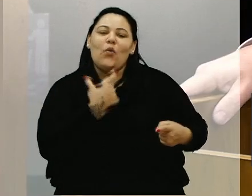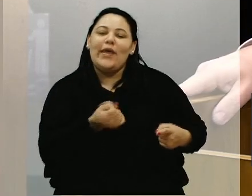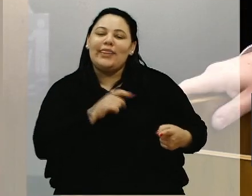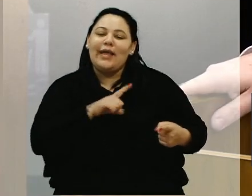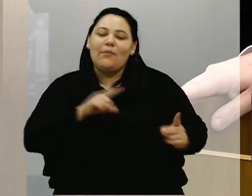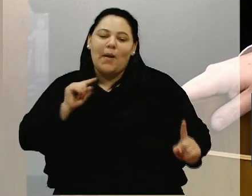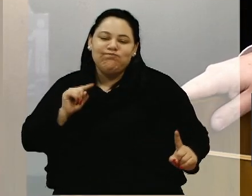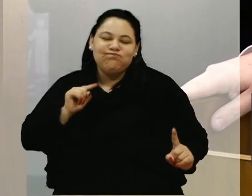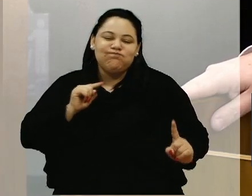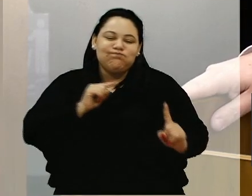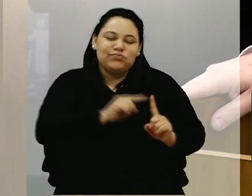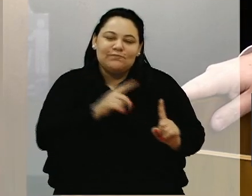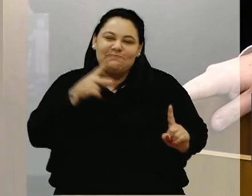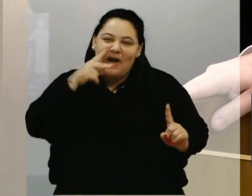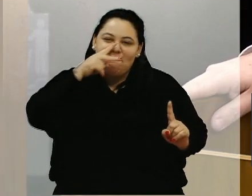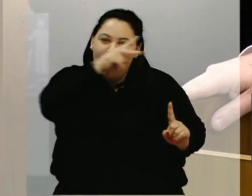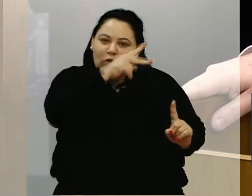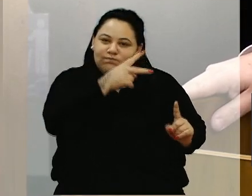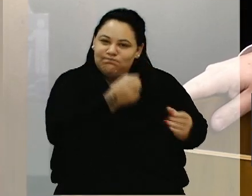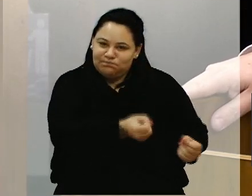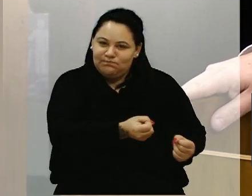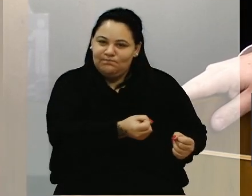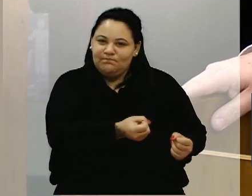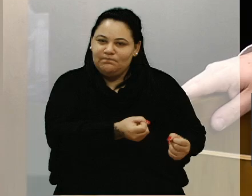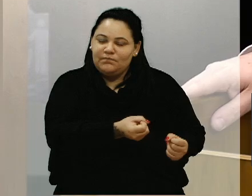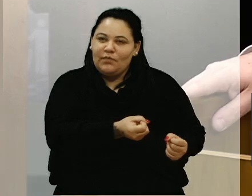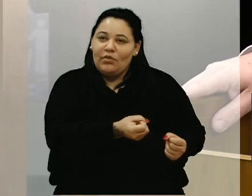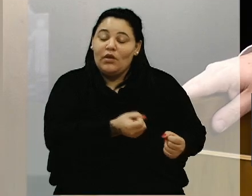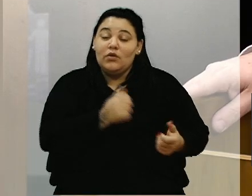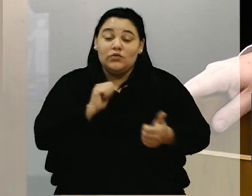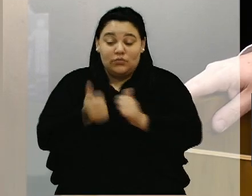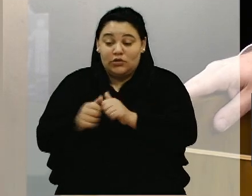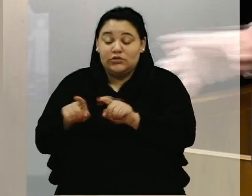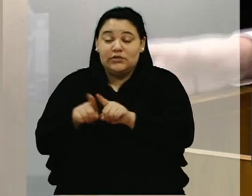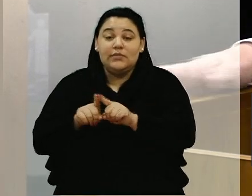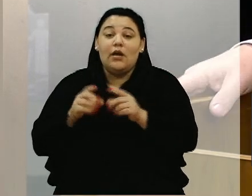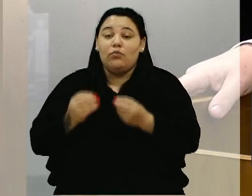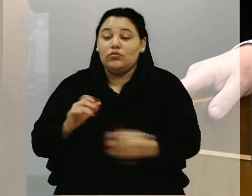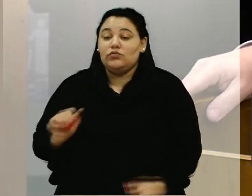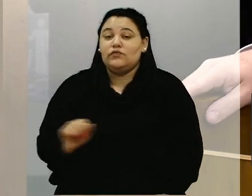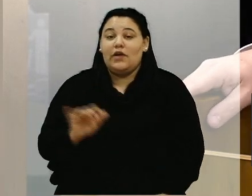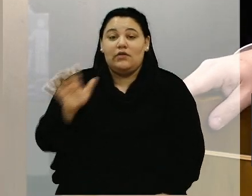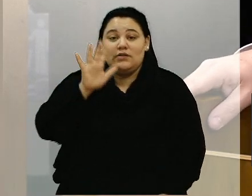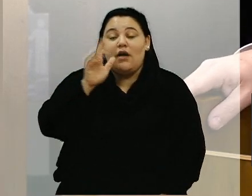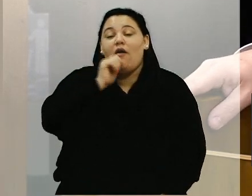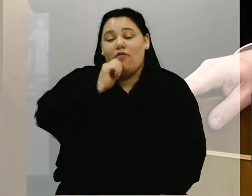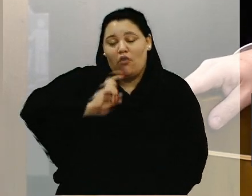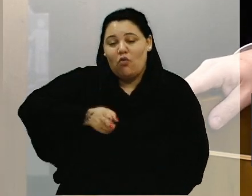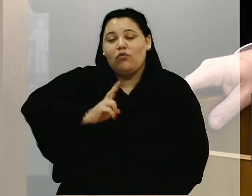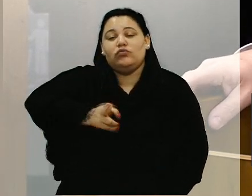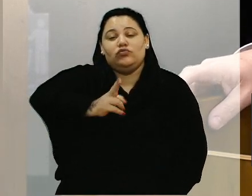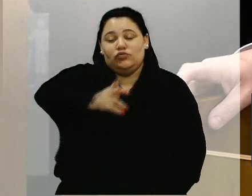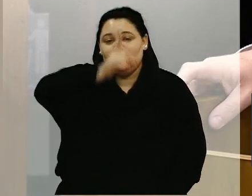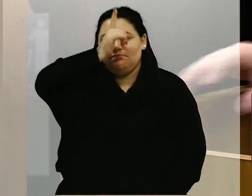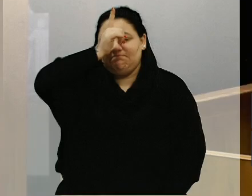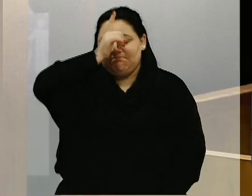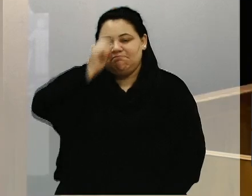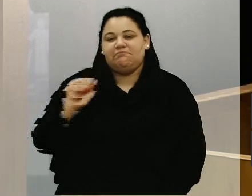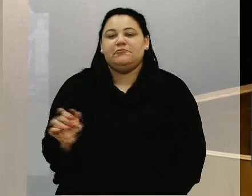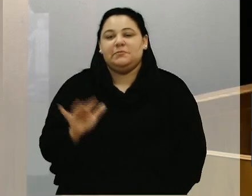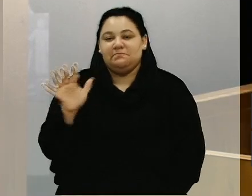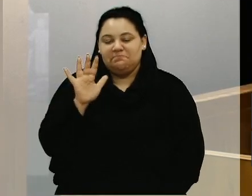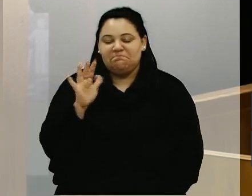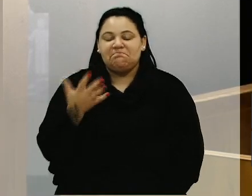também muito grande. O esporte também era muito valorizado e é muito valorizado entre os alemães. E